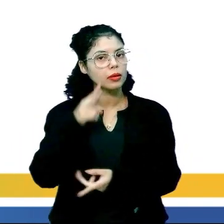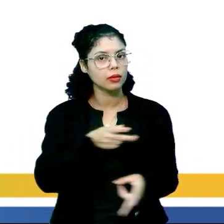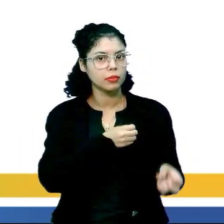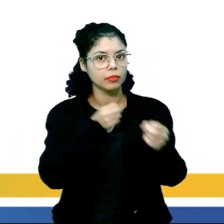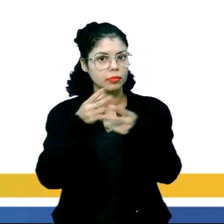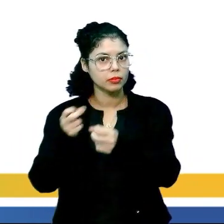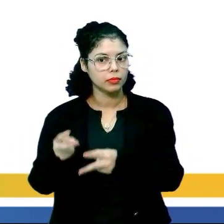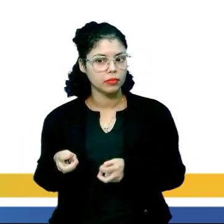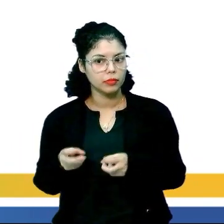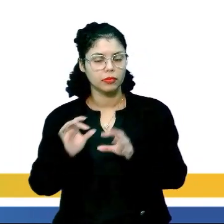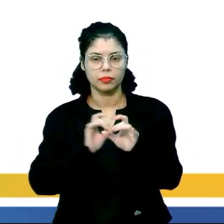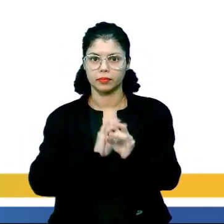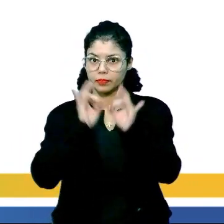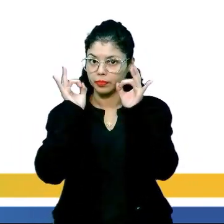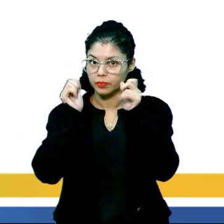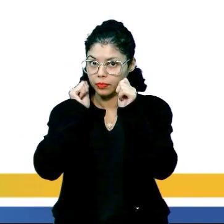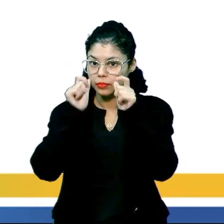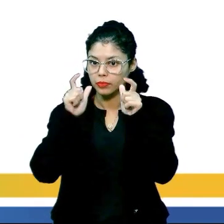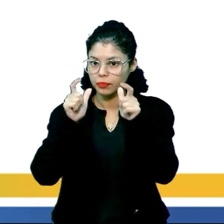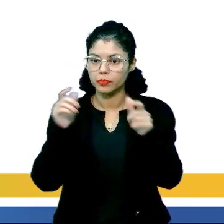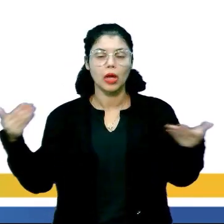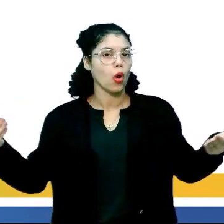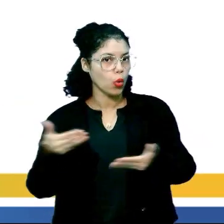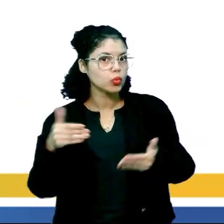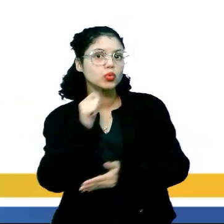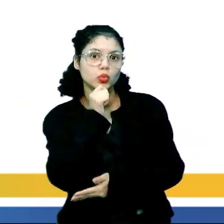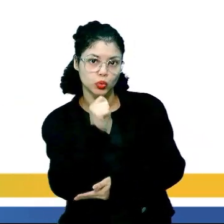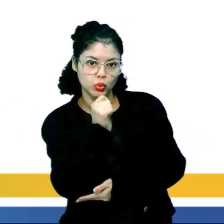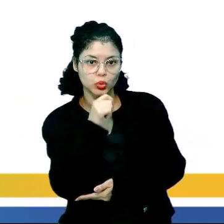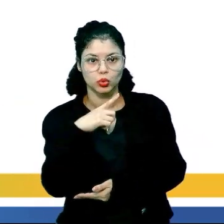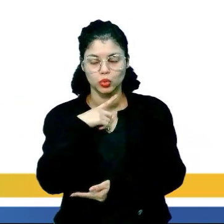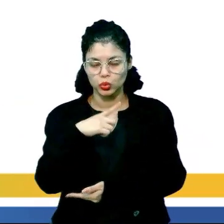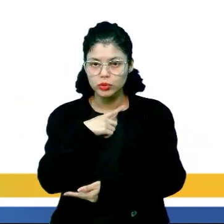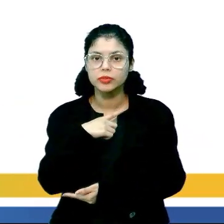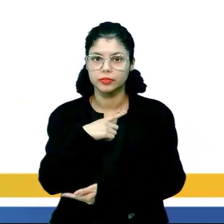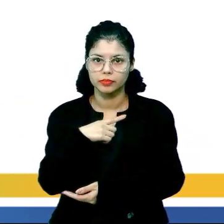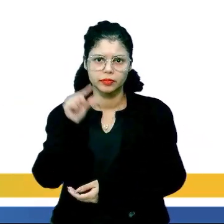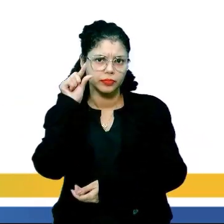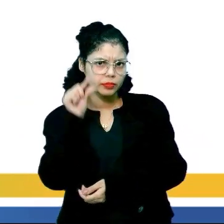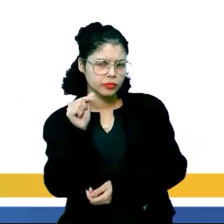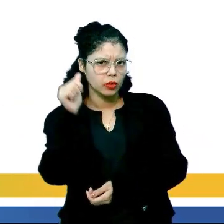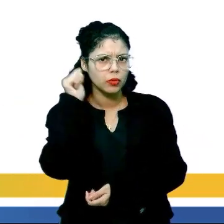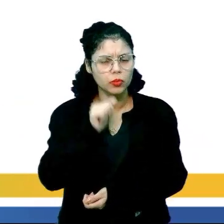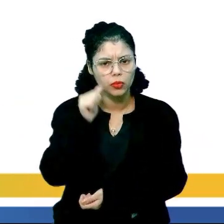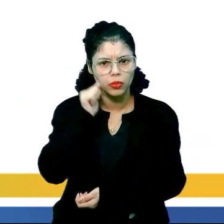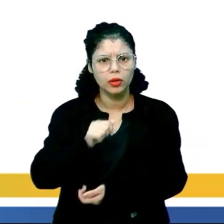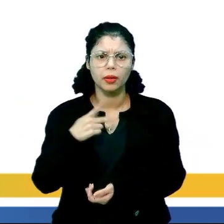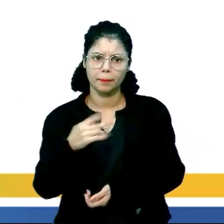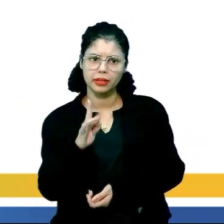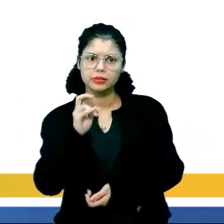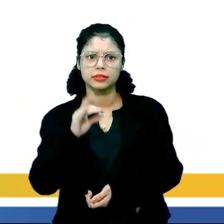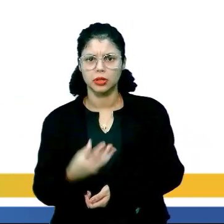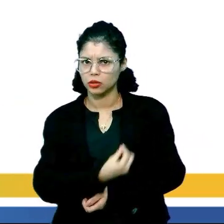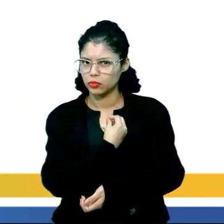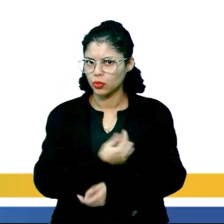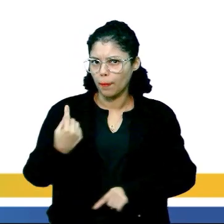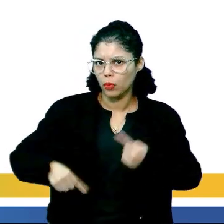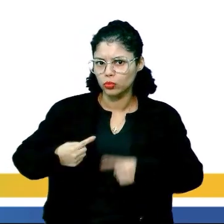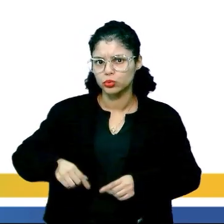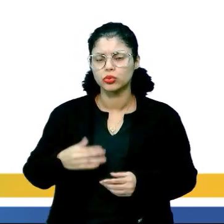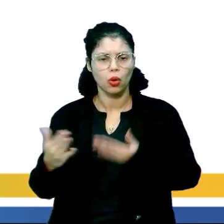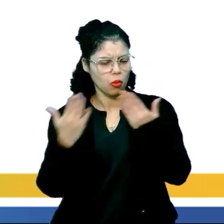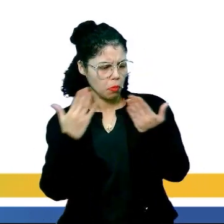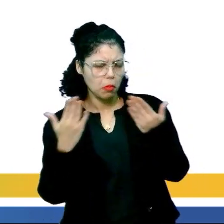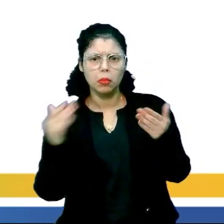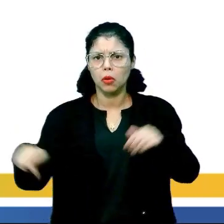bem atenção, ainda na atualidade, nós temos poucas mulheres participando da vida política